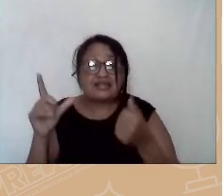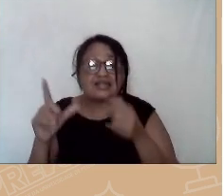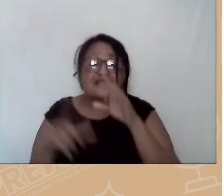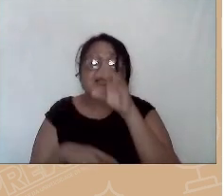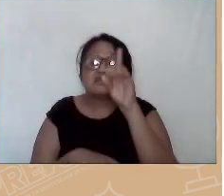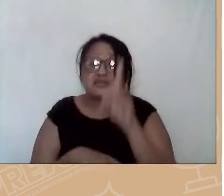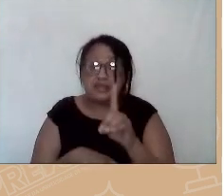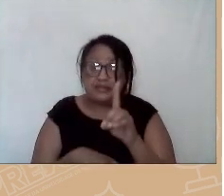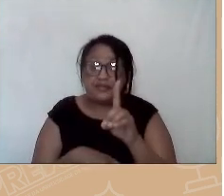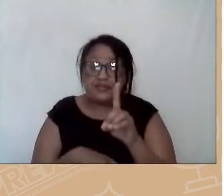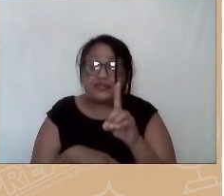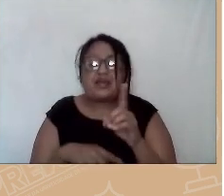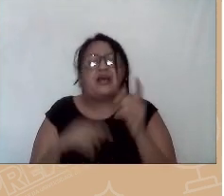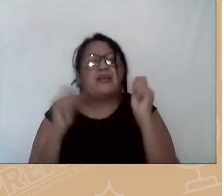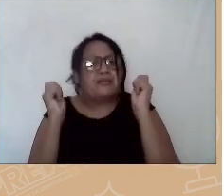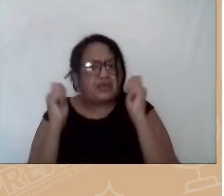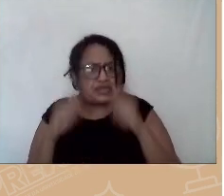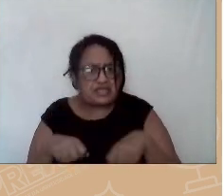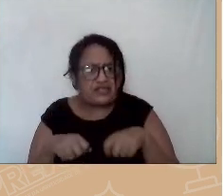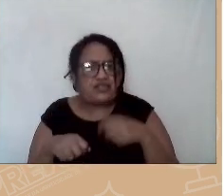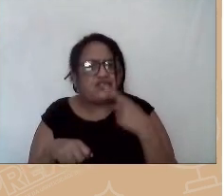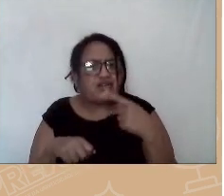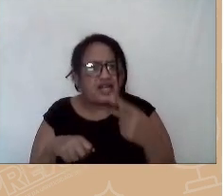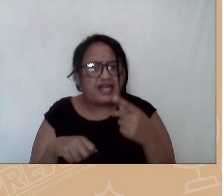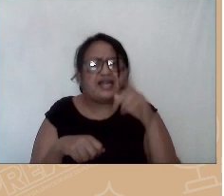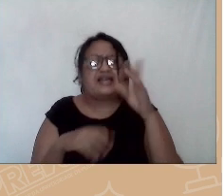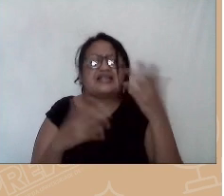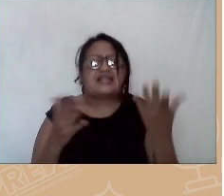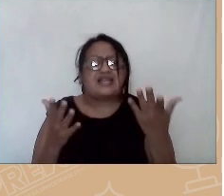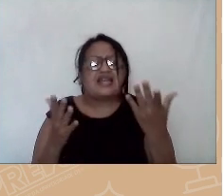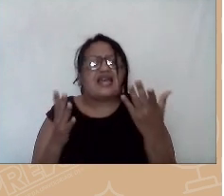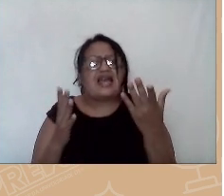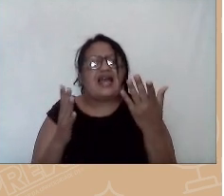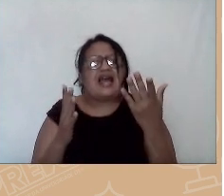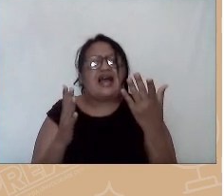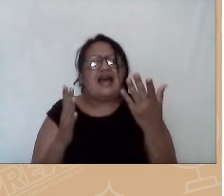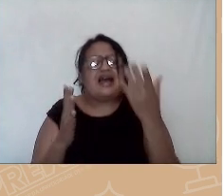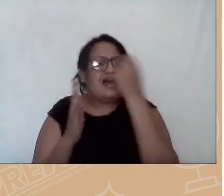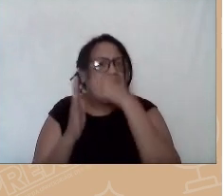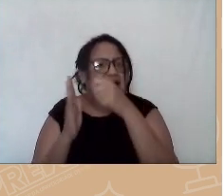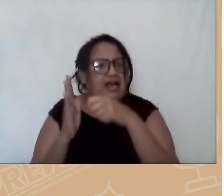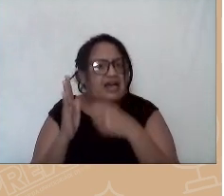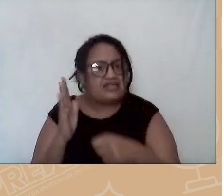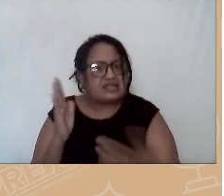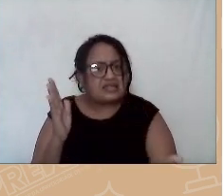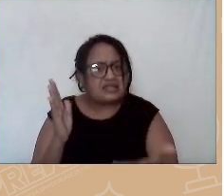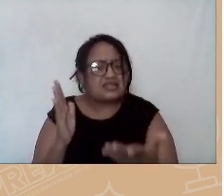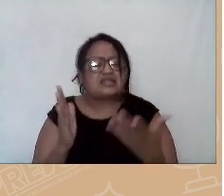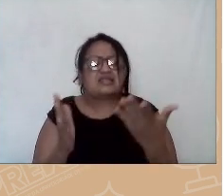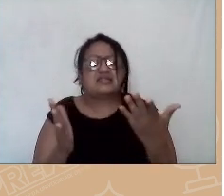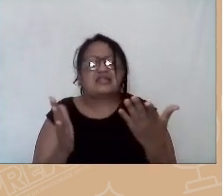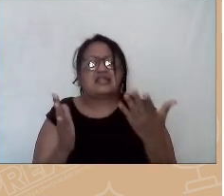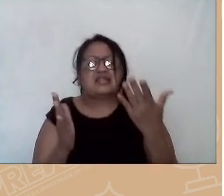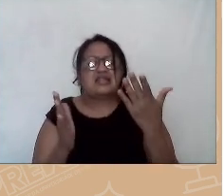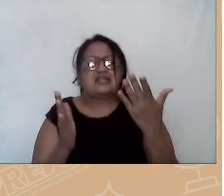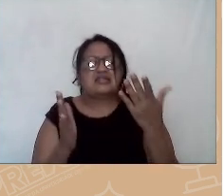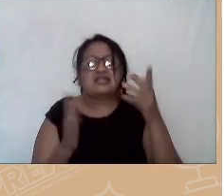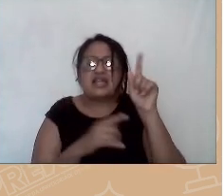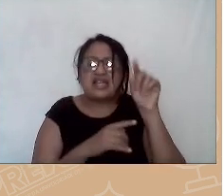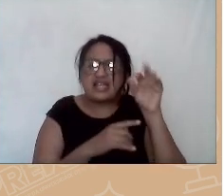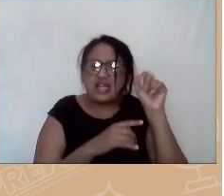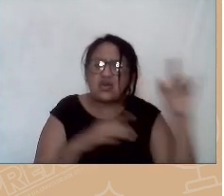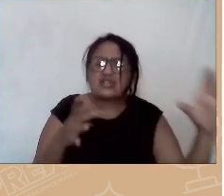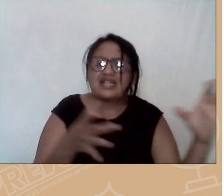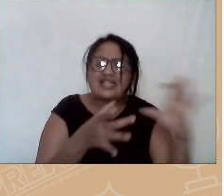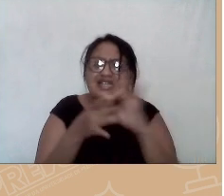é possível dizer que a obra de Gregório de Matos justifica-se pela quantidade de temas ligados aos elementos místicos